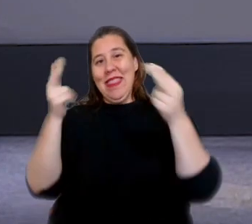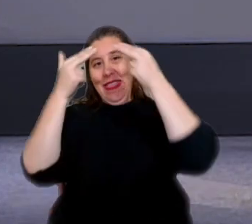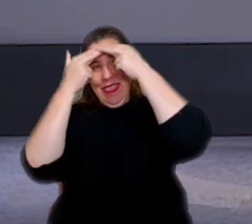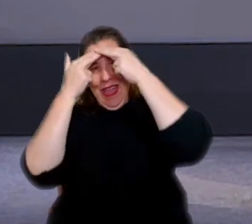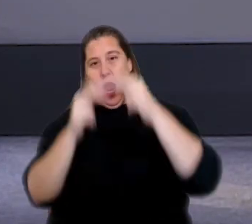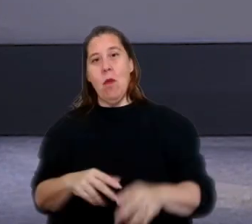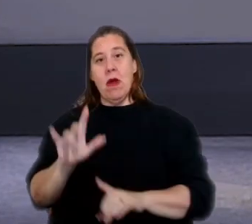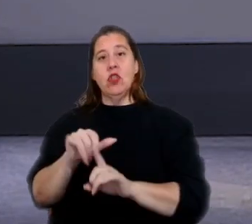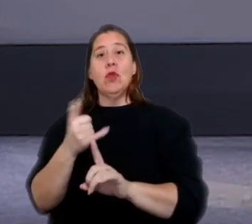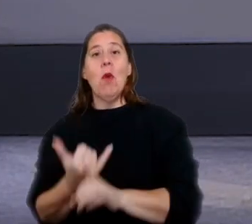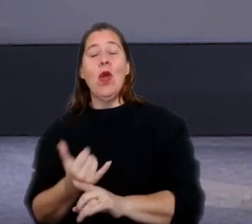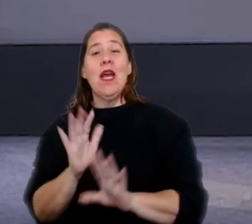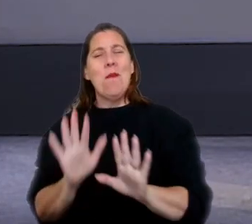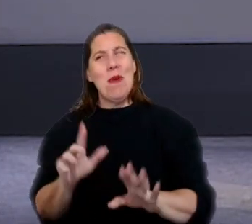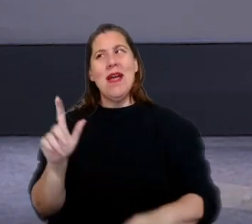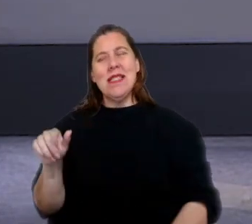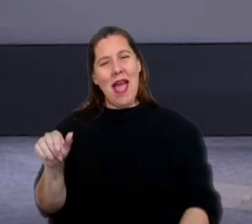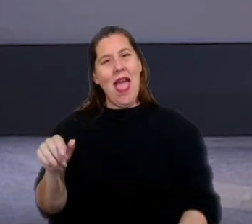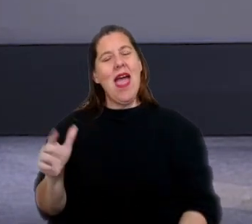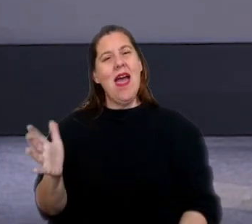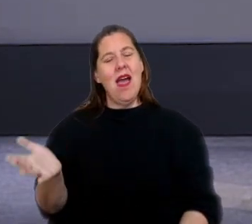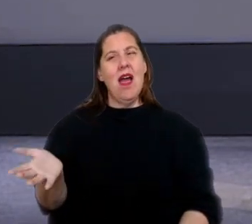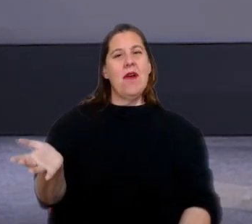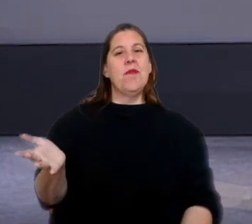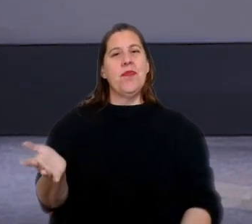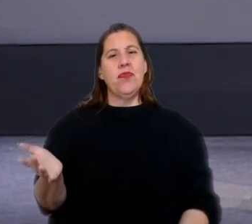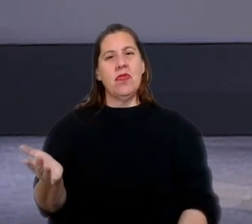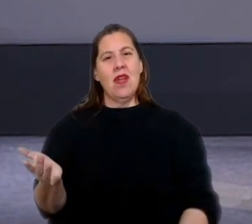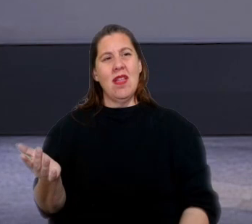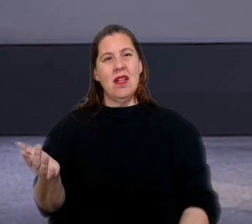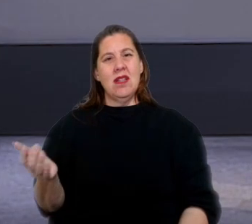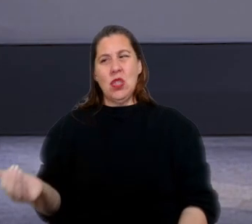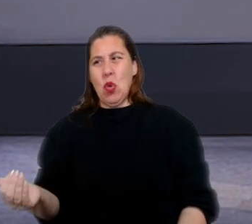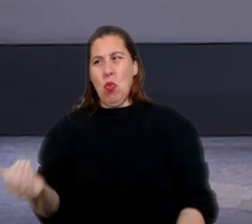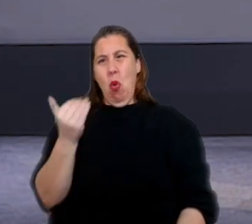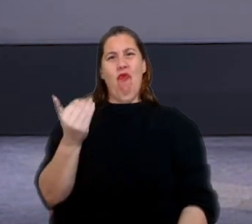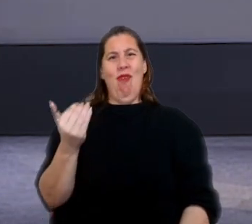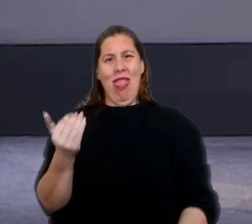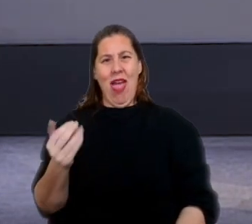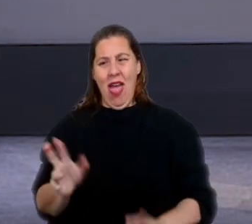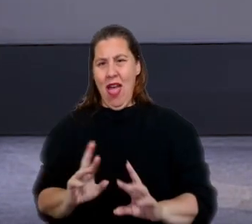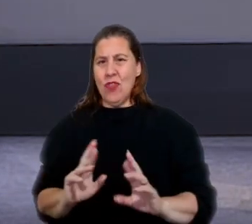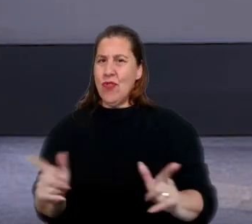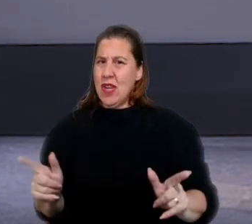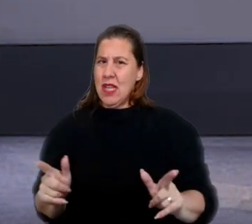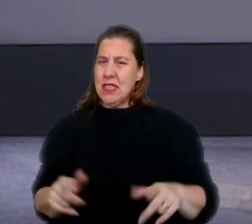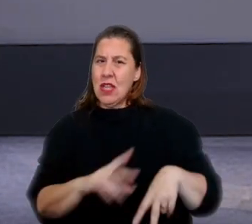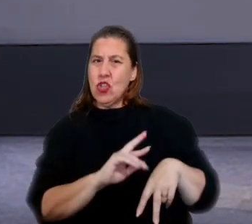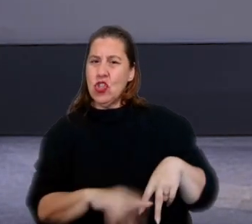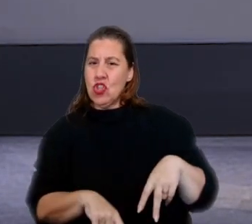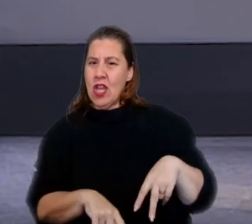de traumática, de bullying, e sim uma situação de confrontar a diferença